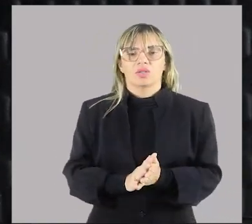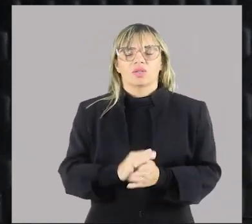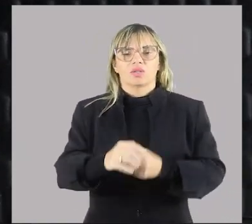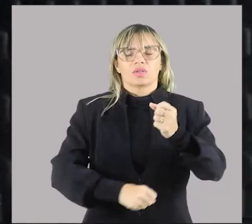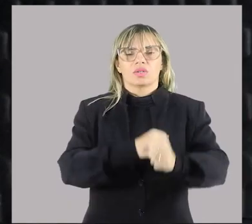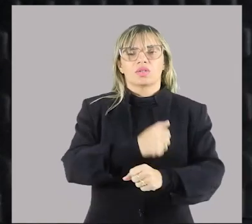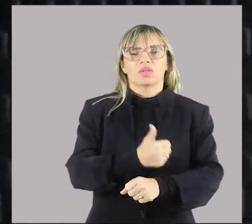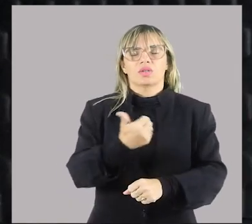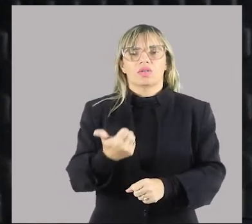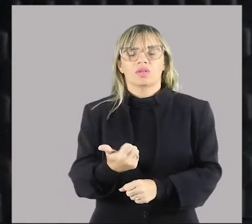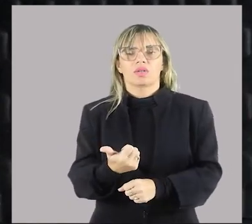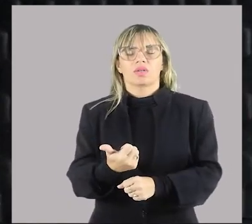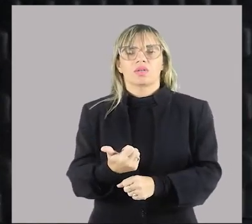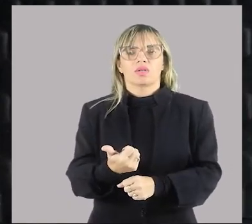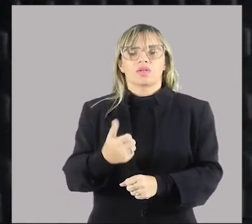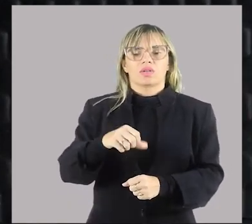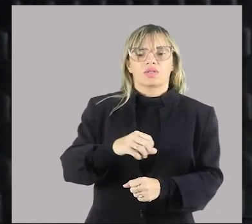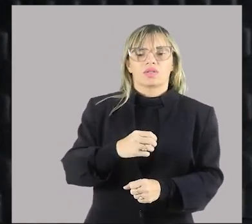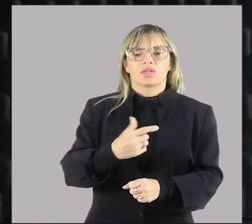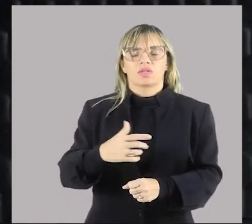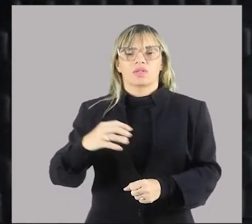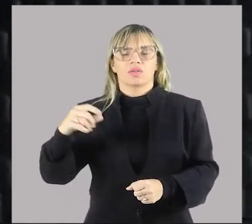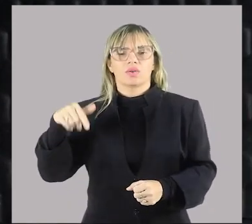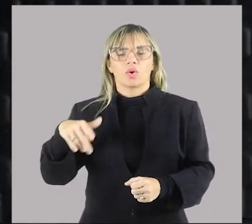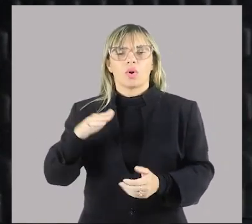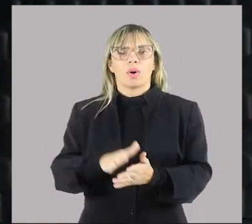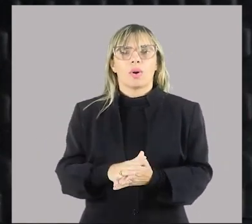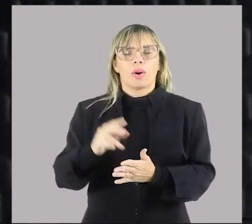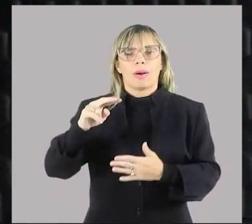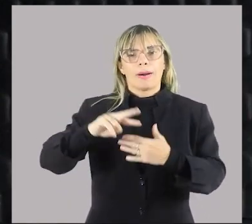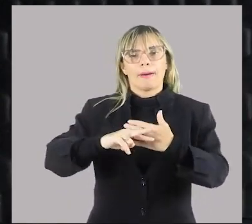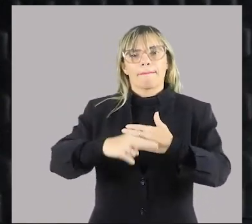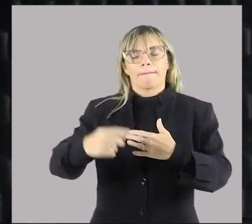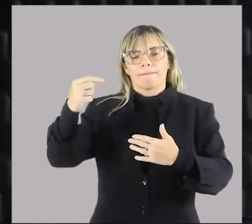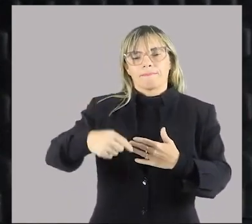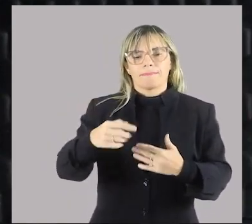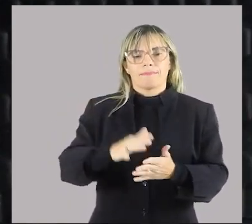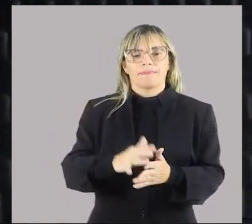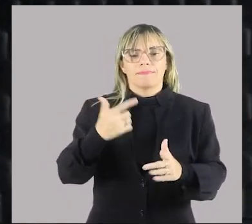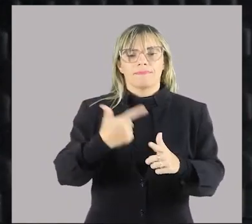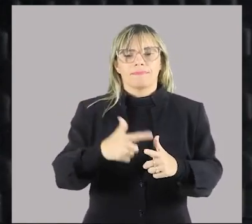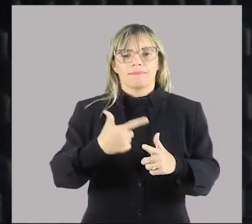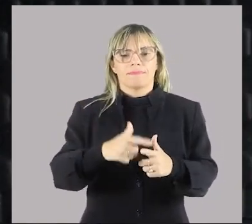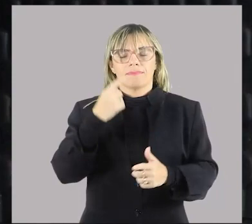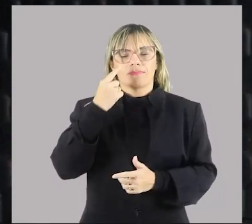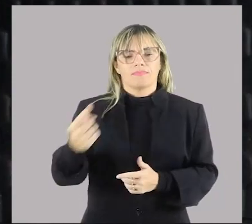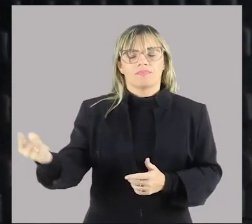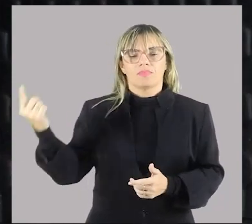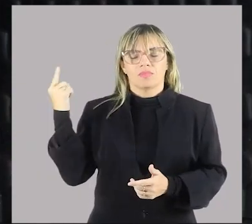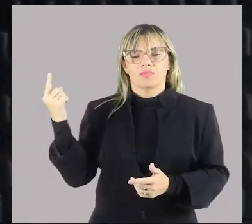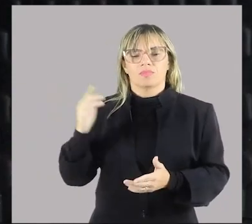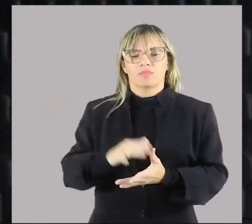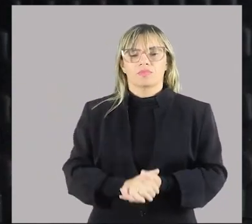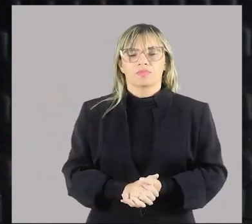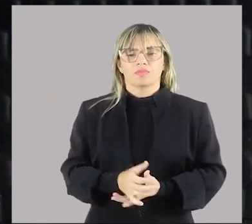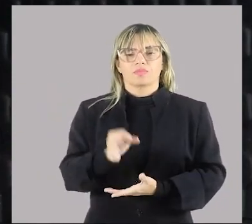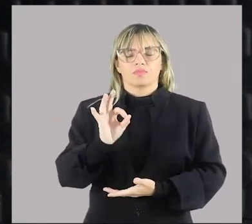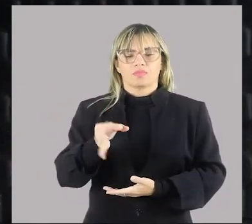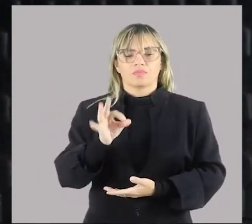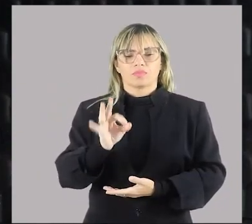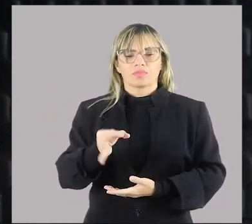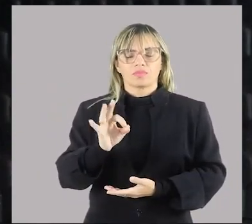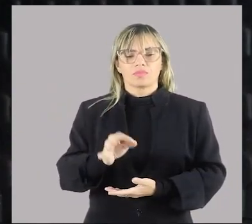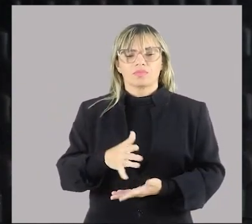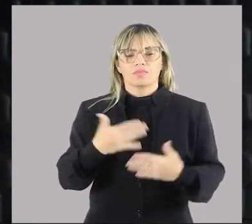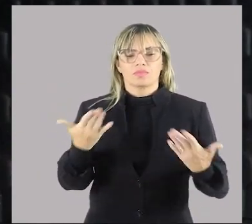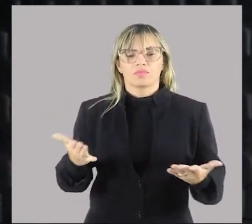o movimento que acaba sendo mais impactante para a crise desse Estado oligárquico, com certeza foi